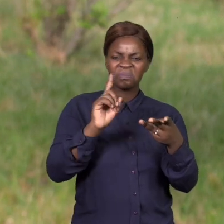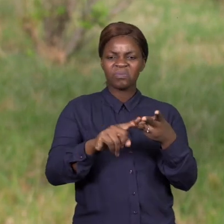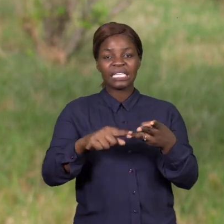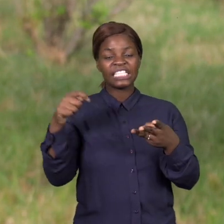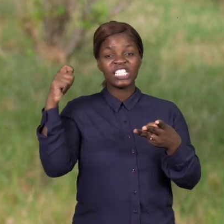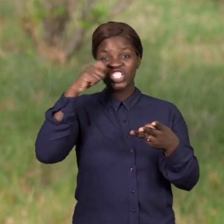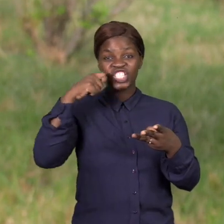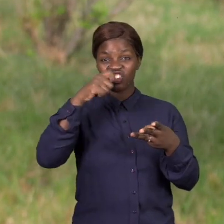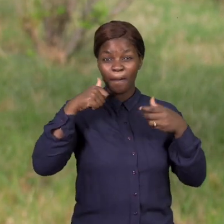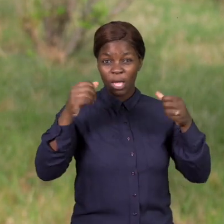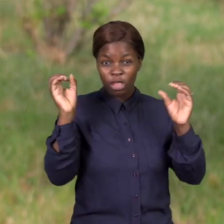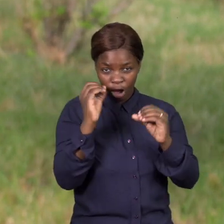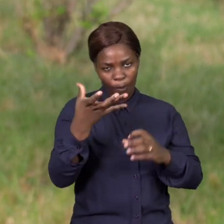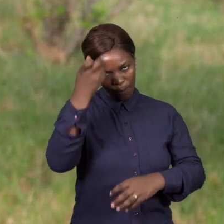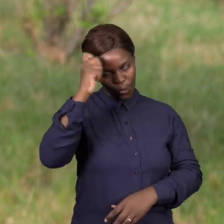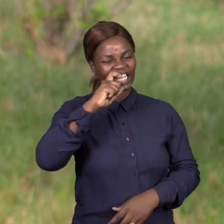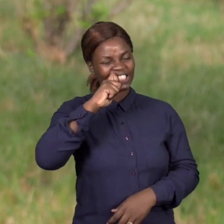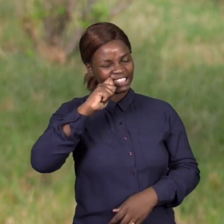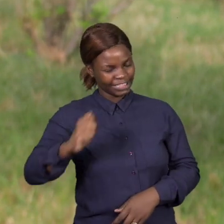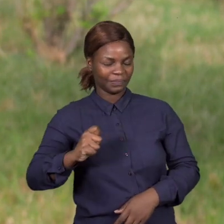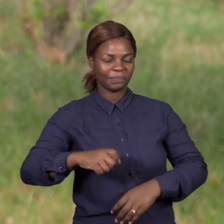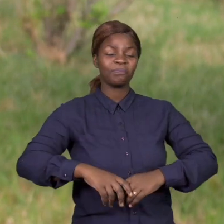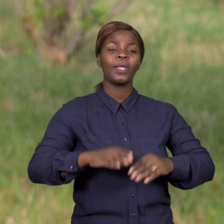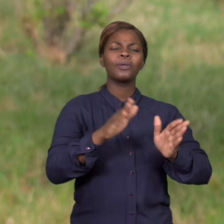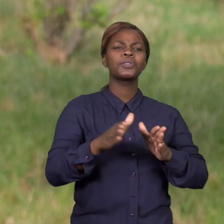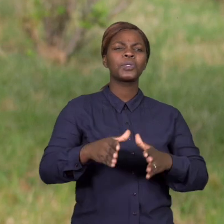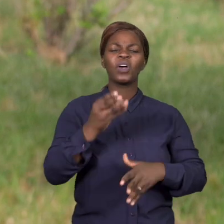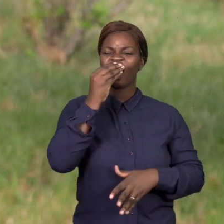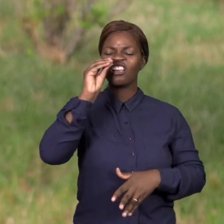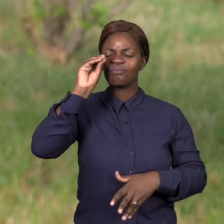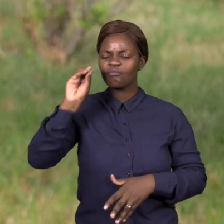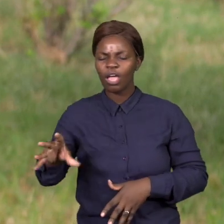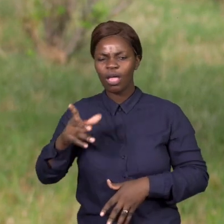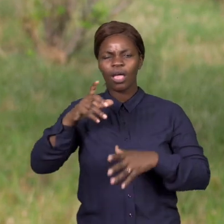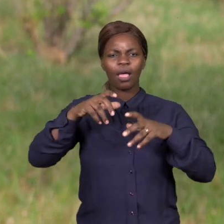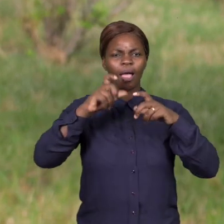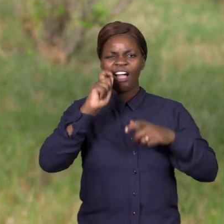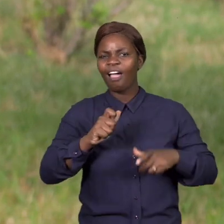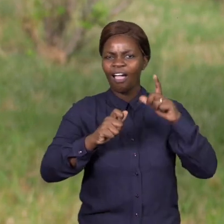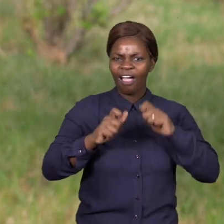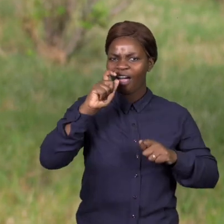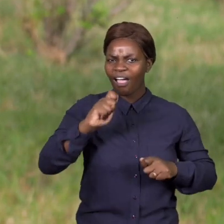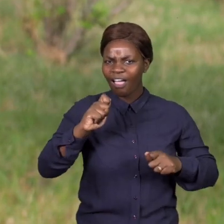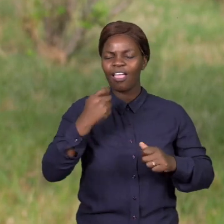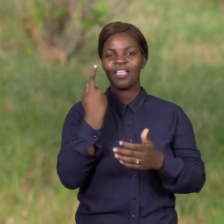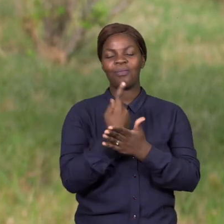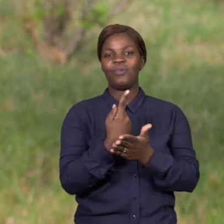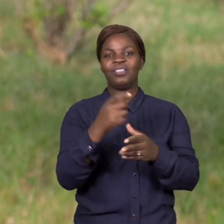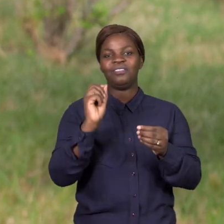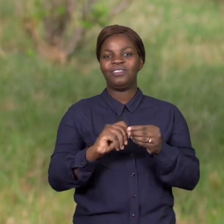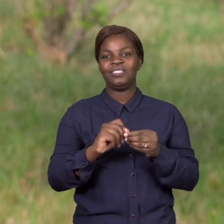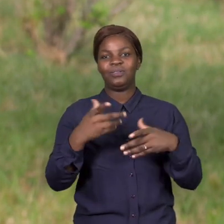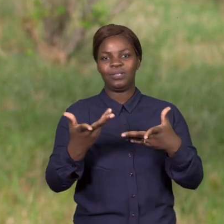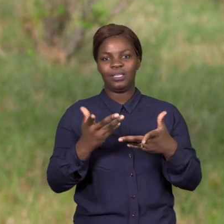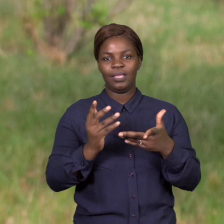traumas e até a má higienização. Para aqueles pacientes que perderam os dentes, as próteses dentárias desempenham um